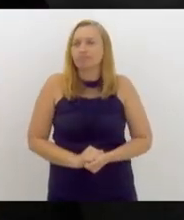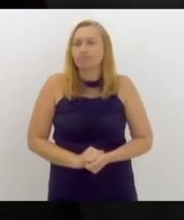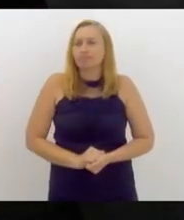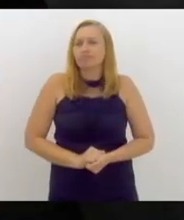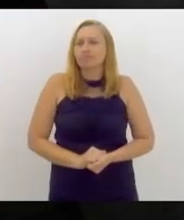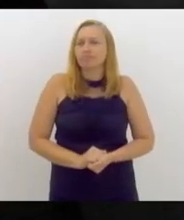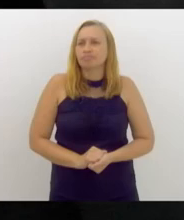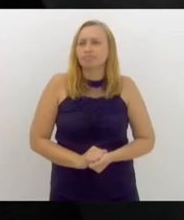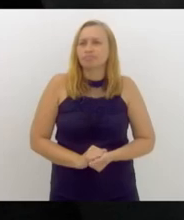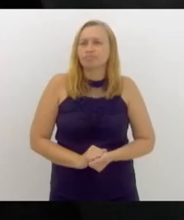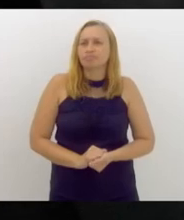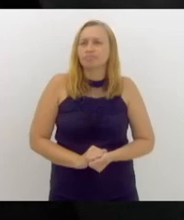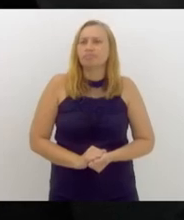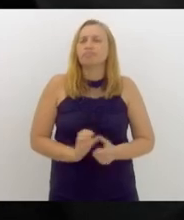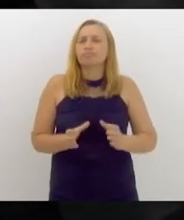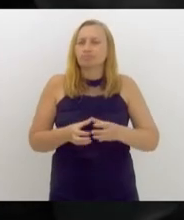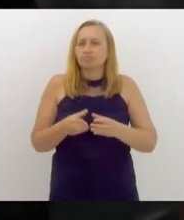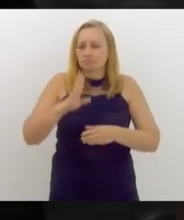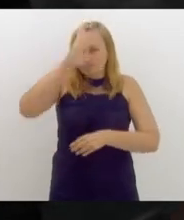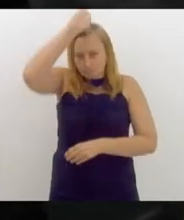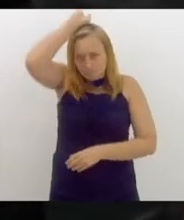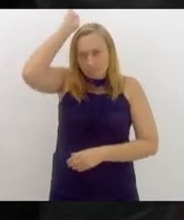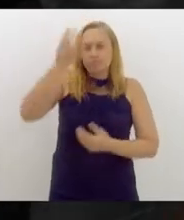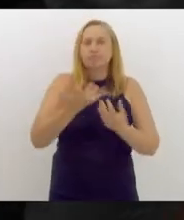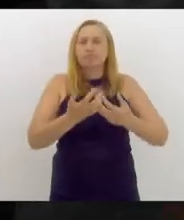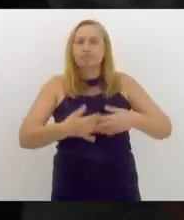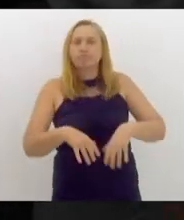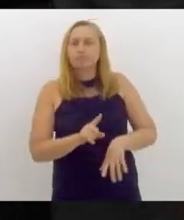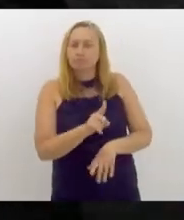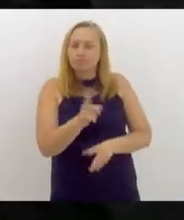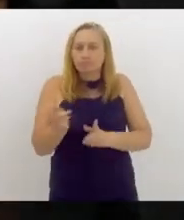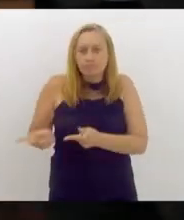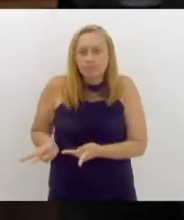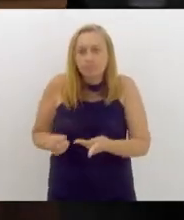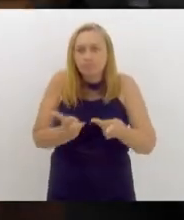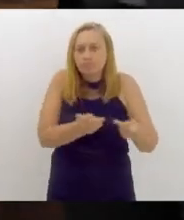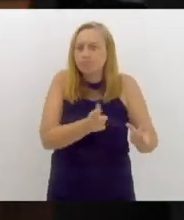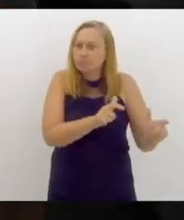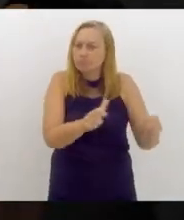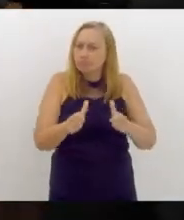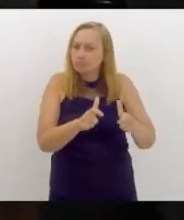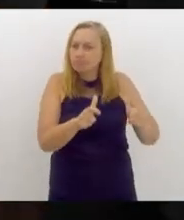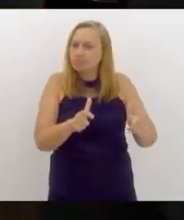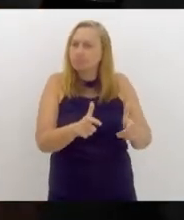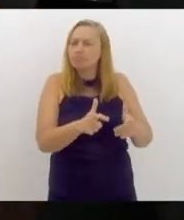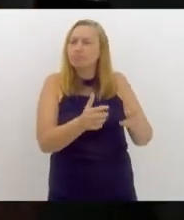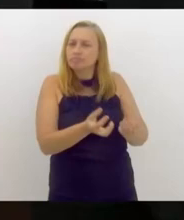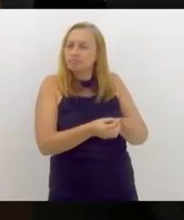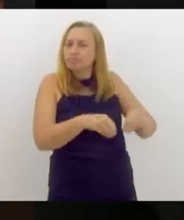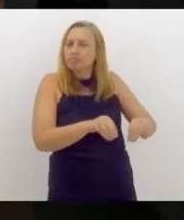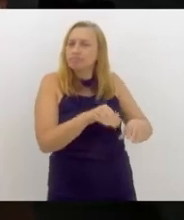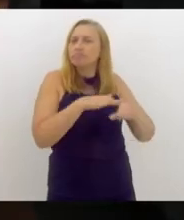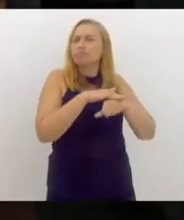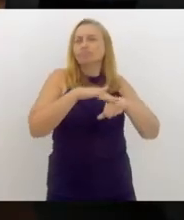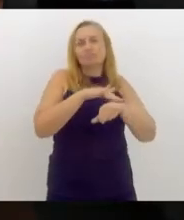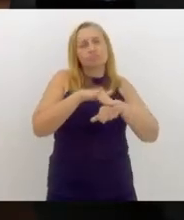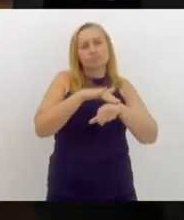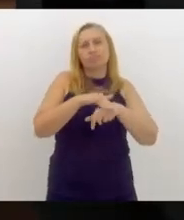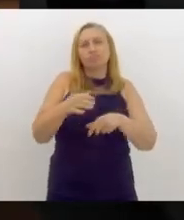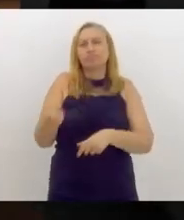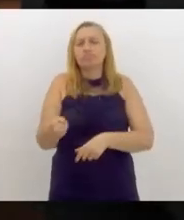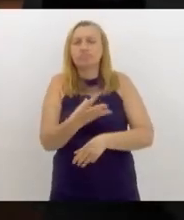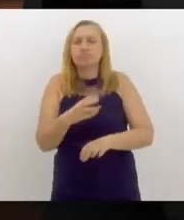Corpo de Bombeiros de Petrópolis. E lá, visitando os locais da tragédia, nós conversamos sobre os